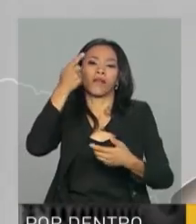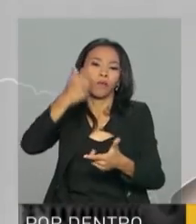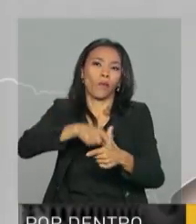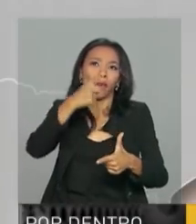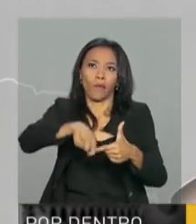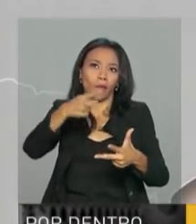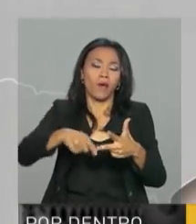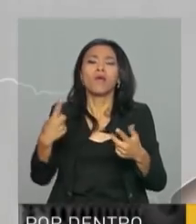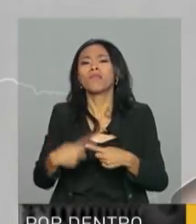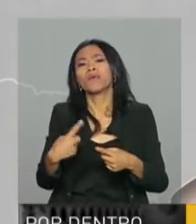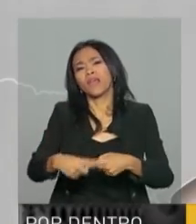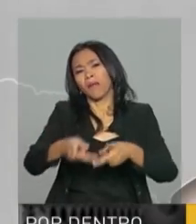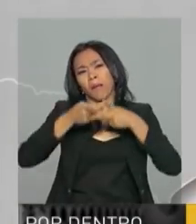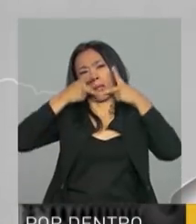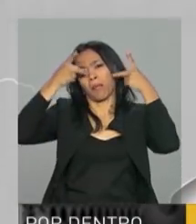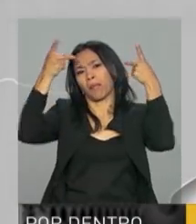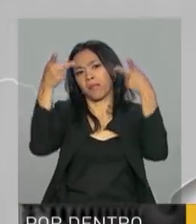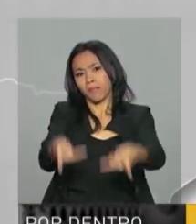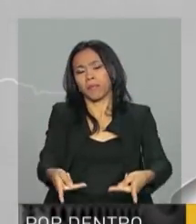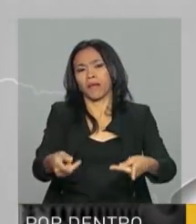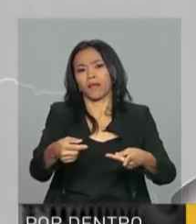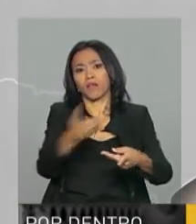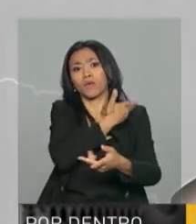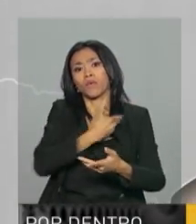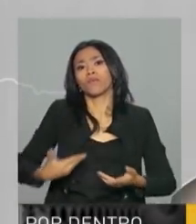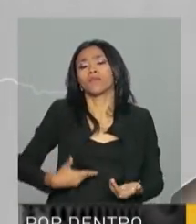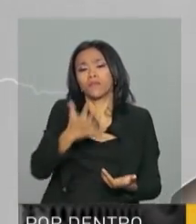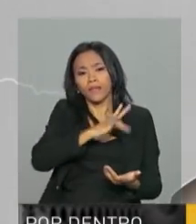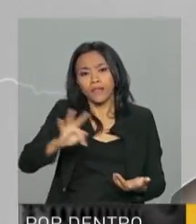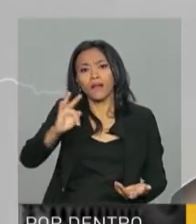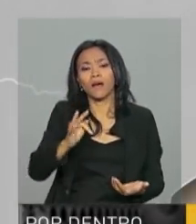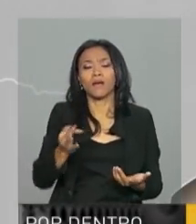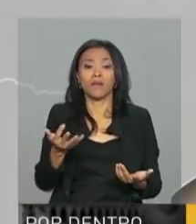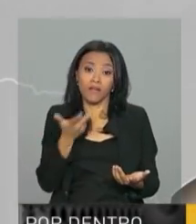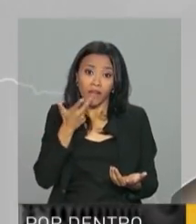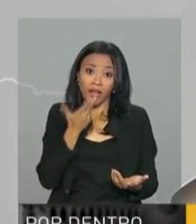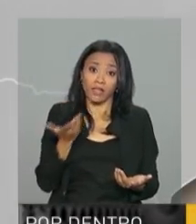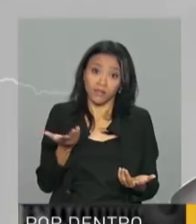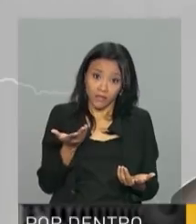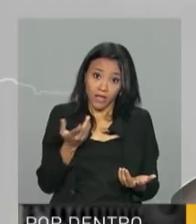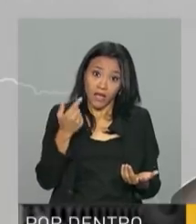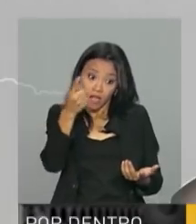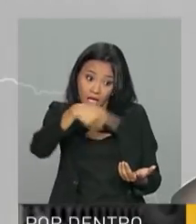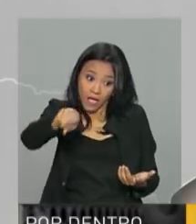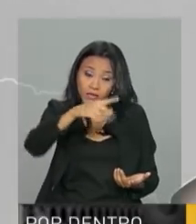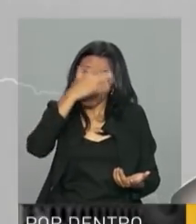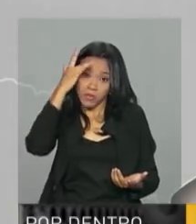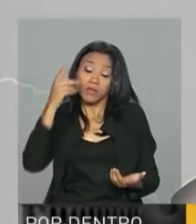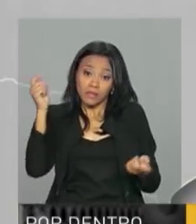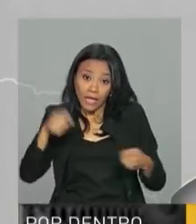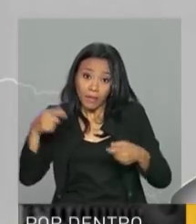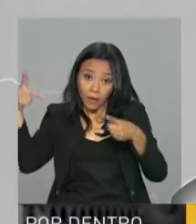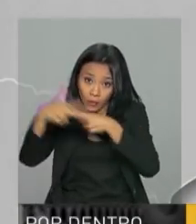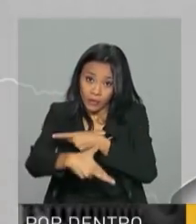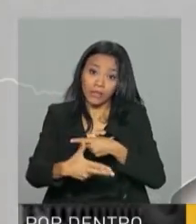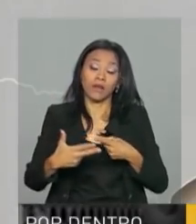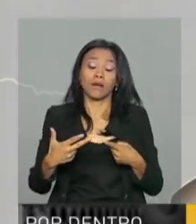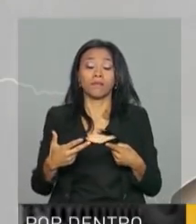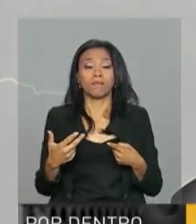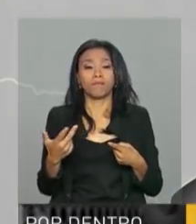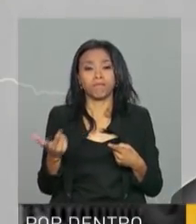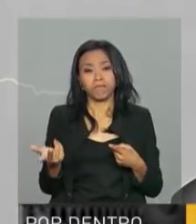crítica é tão grande? O que vocês, do governo federal, têm a dizer a esses críticos? Há possibilidade, por exemplo, de cortar também